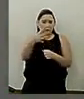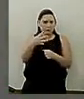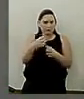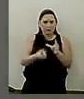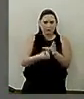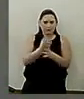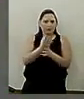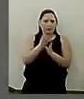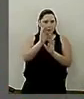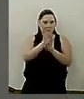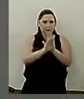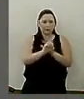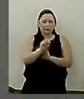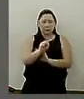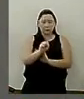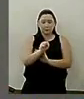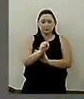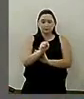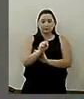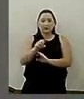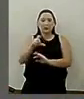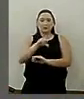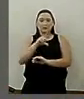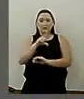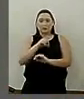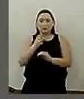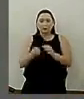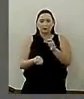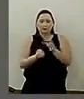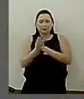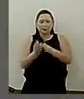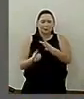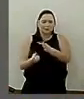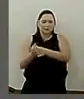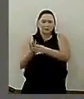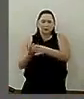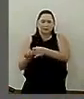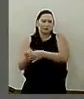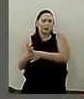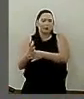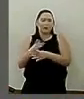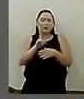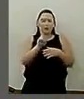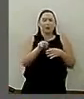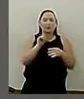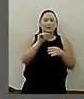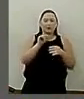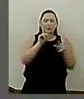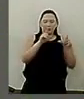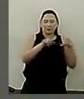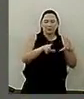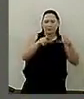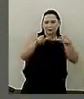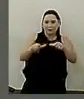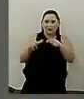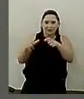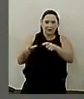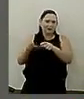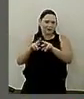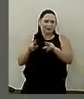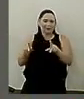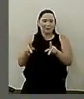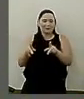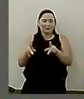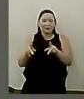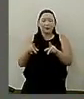8, e nesses 4 milagres, cada um numa área diferente da nossa vida, da nossa